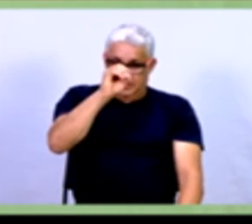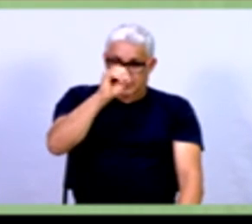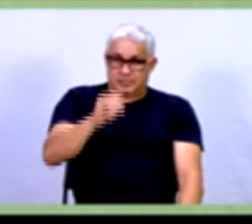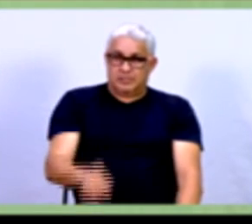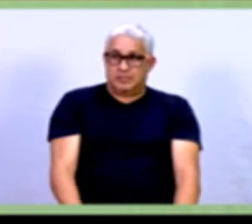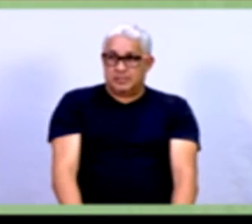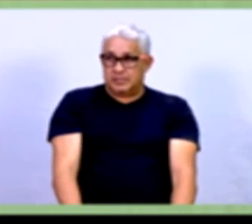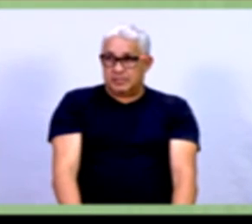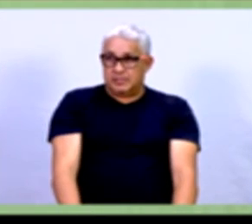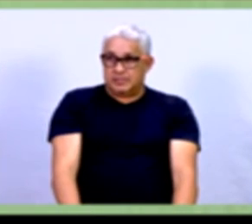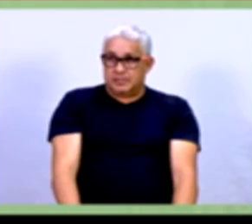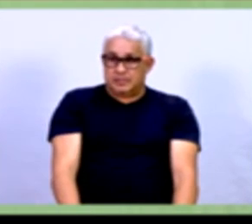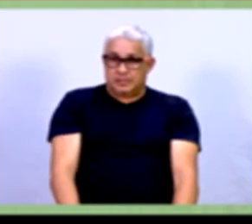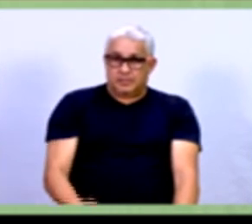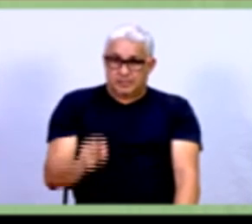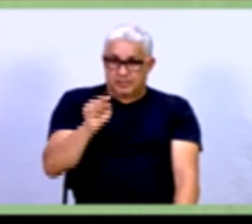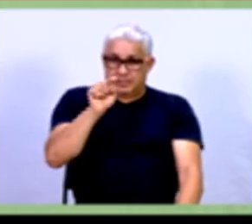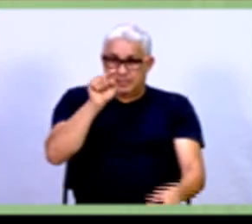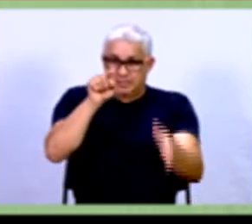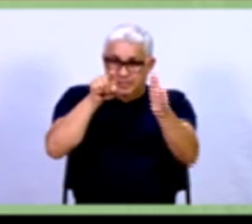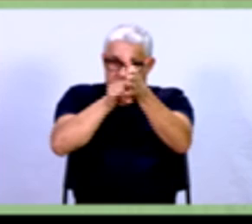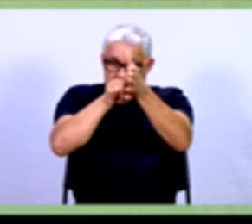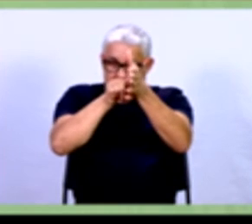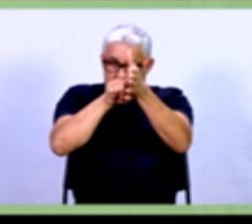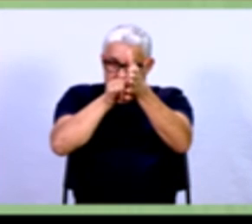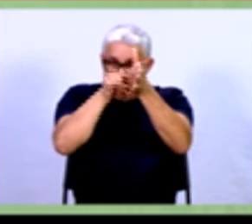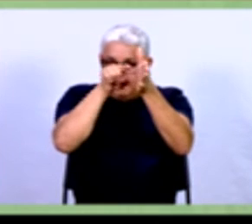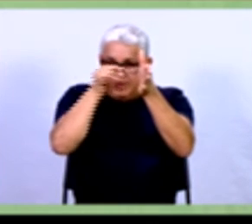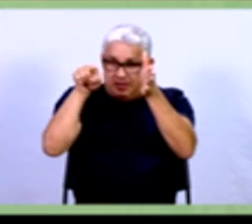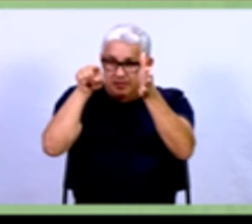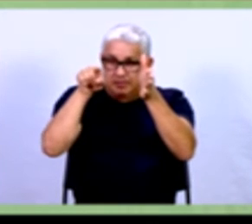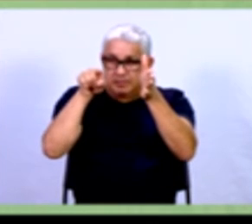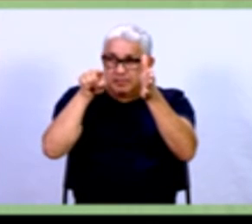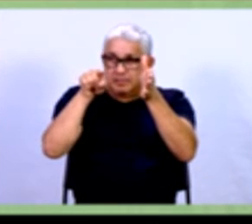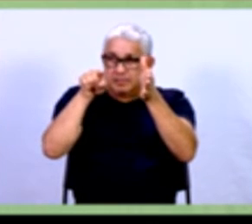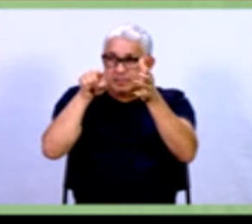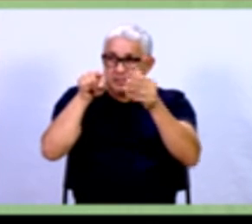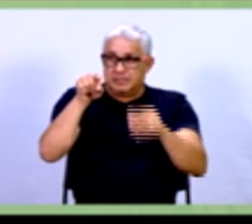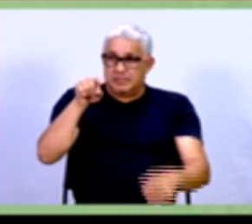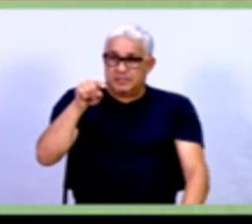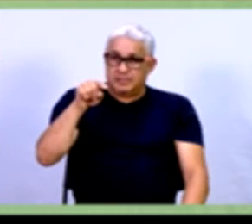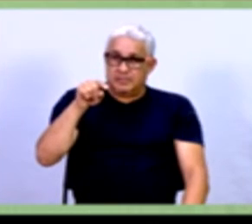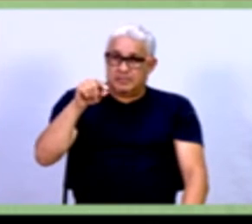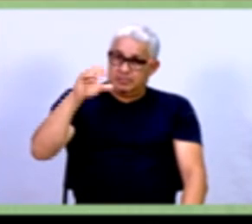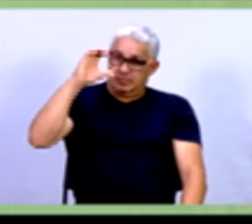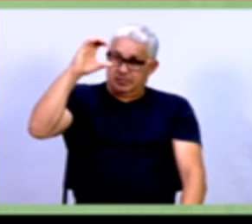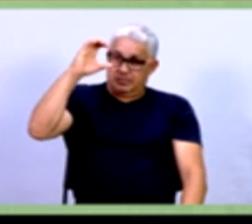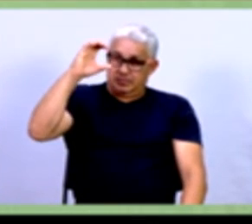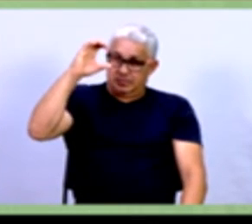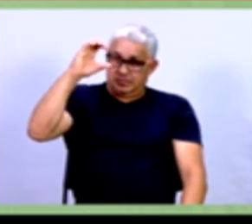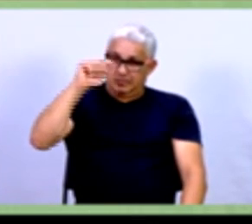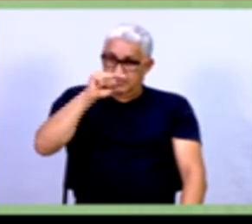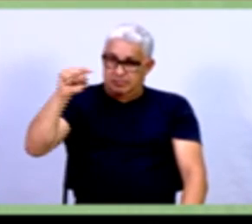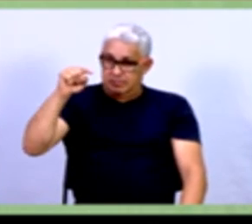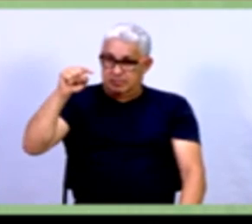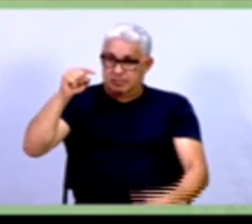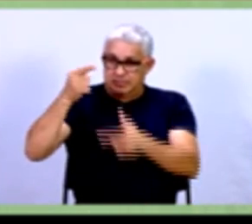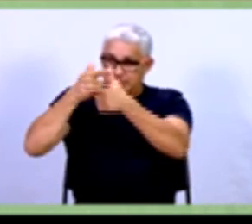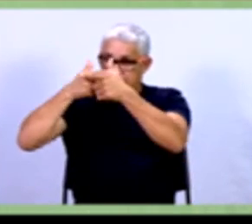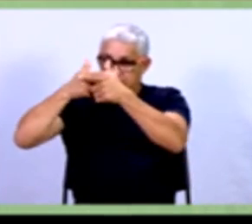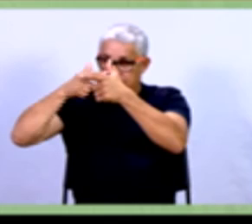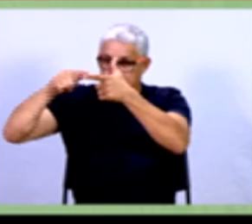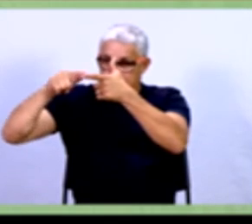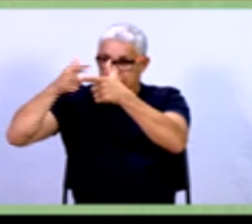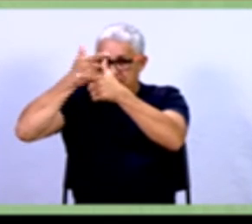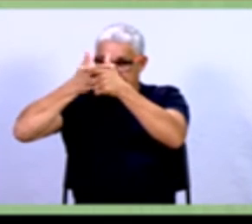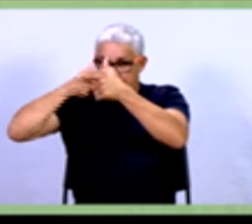tá? Menos a nossa amplitude do intervalo de classe, que é o C, divididos por 2,